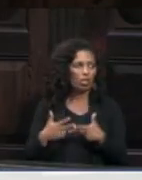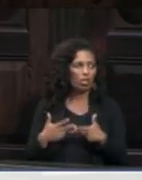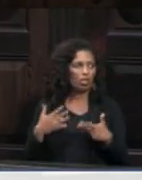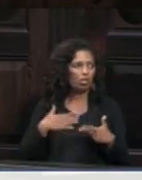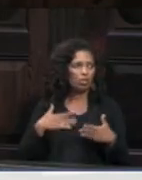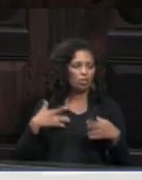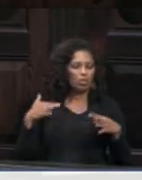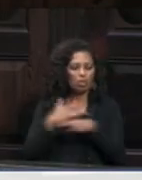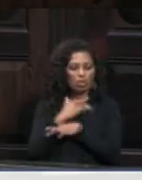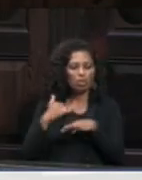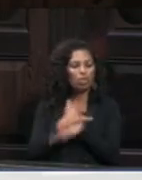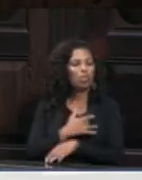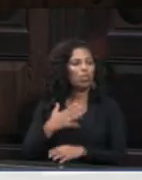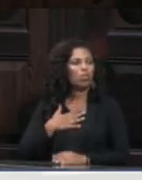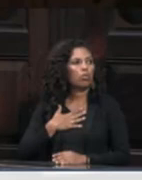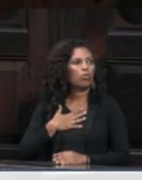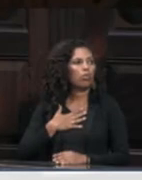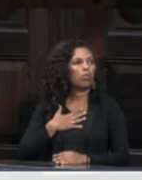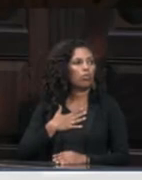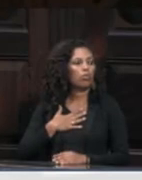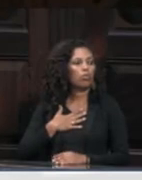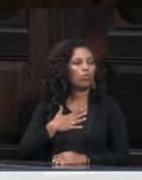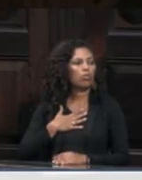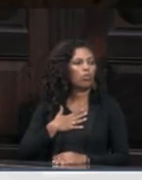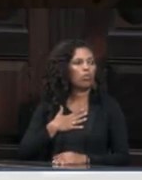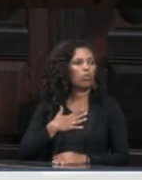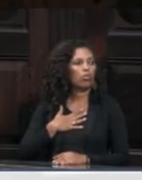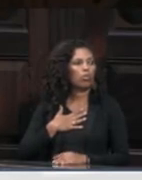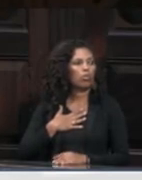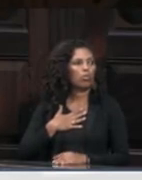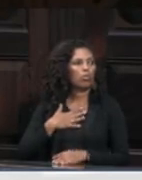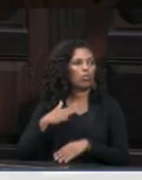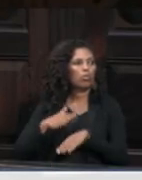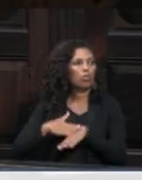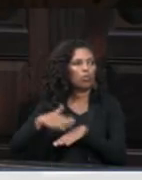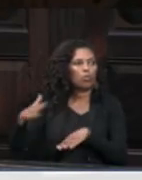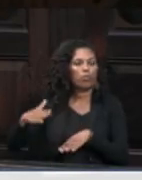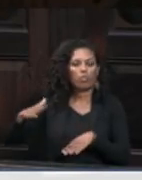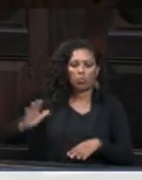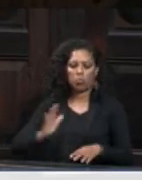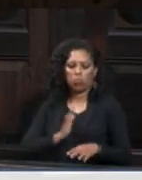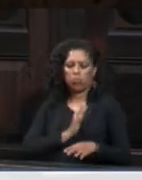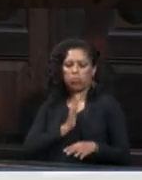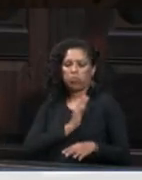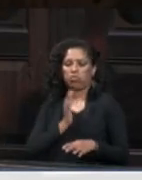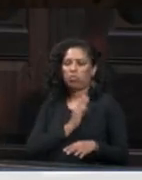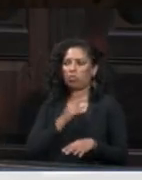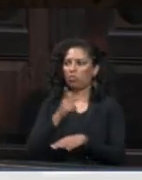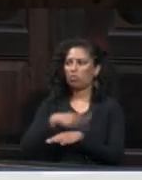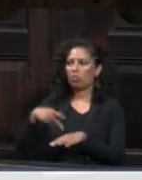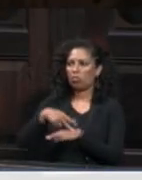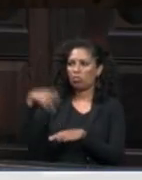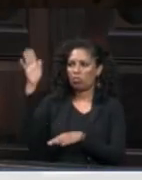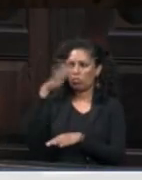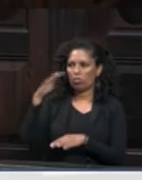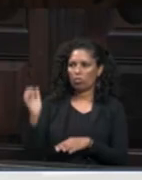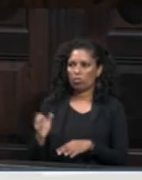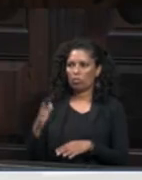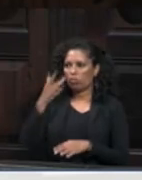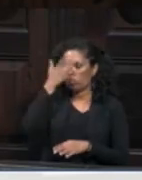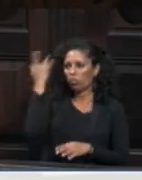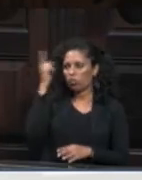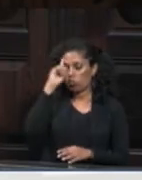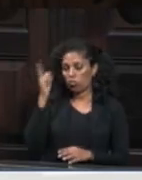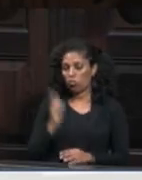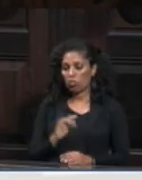nossa cidade hoje se tornou uma das cidades mais ricas do Brasil. Maricá, para quem não sabe, deputado